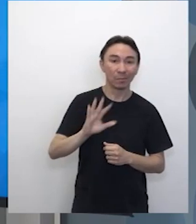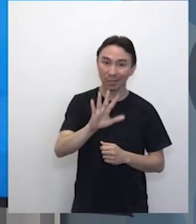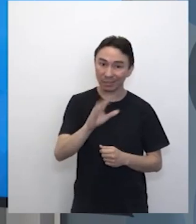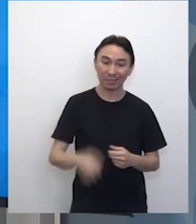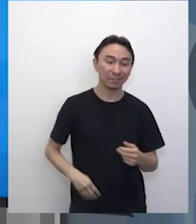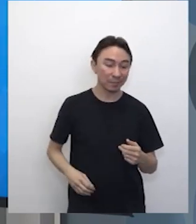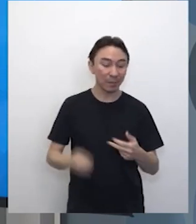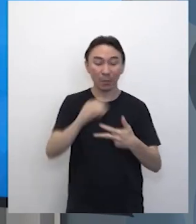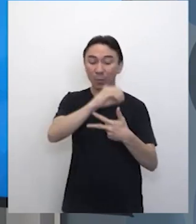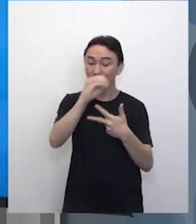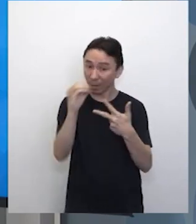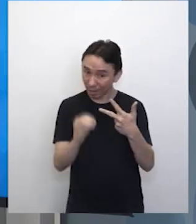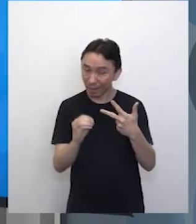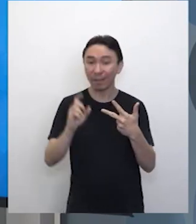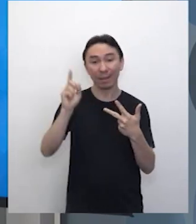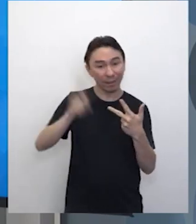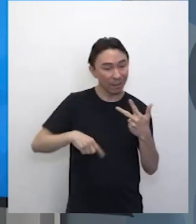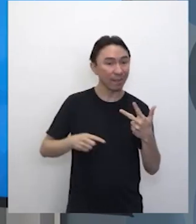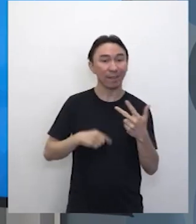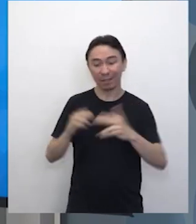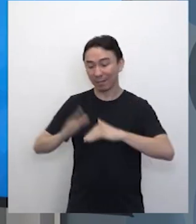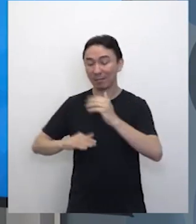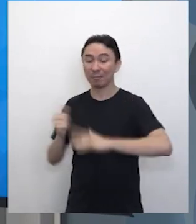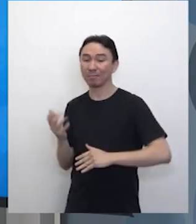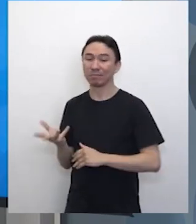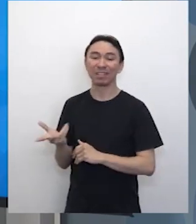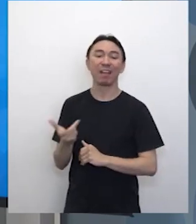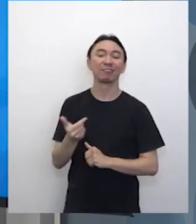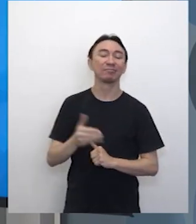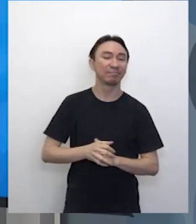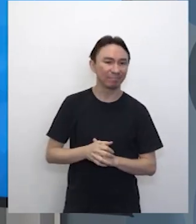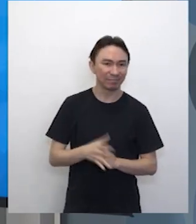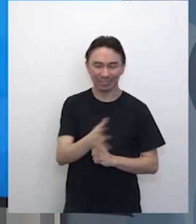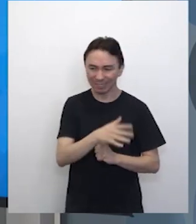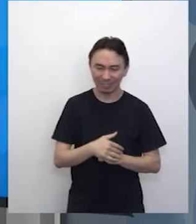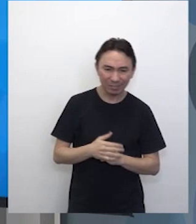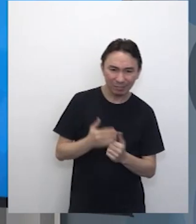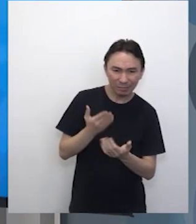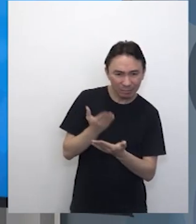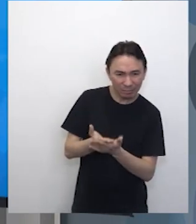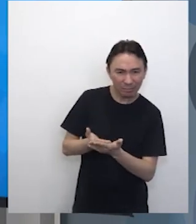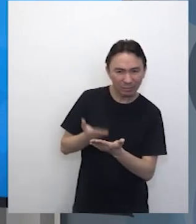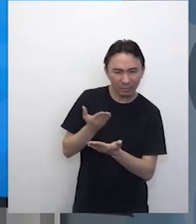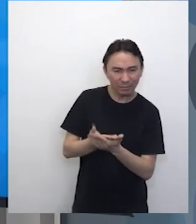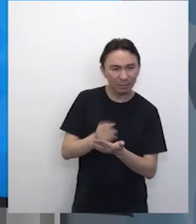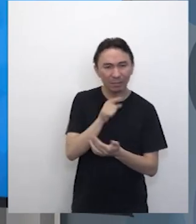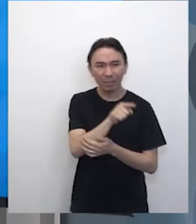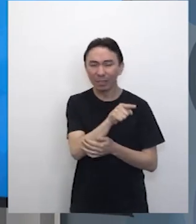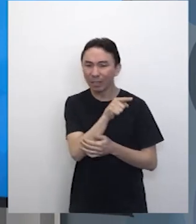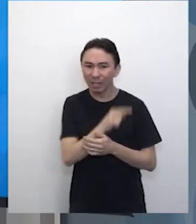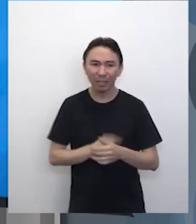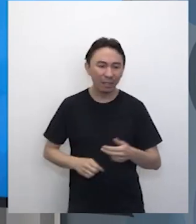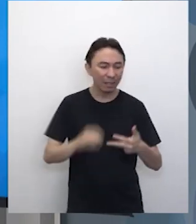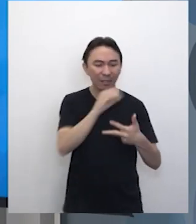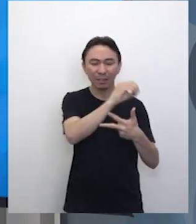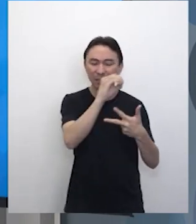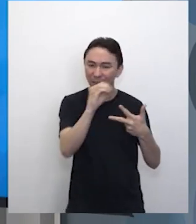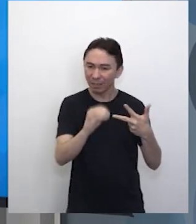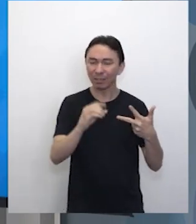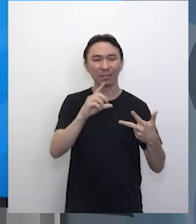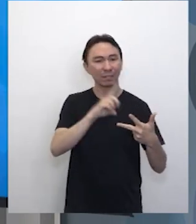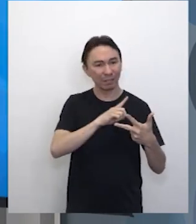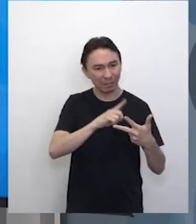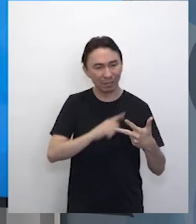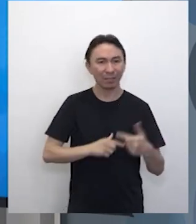habilidades. Então, quando você para estudar as habilidades, você percebe que, nossa, toda a prova do Enem vai cair uma questão que pede